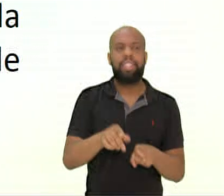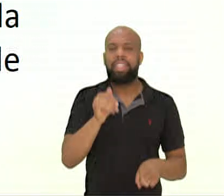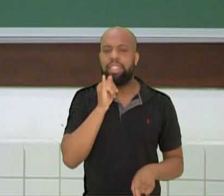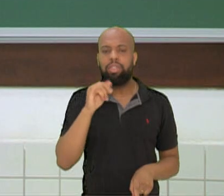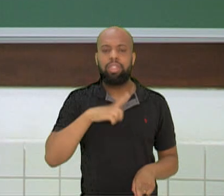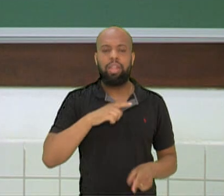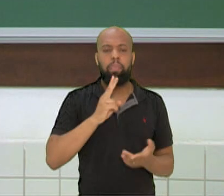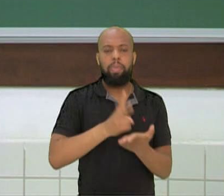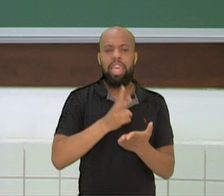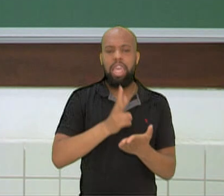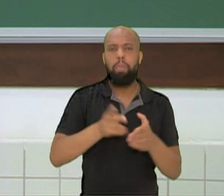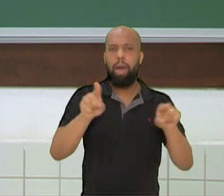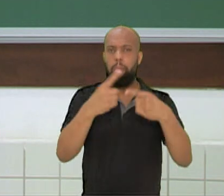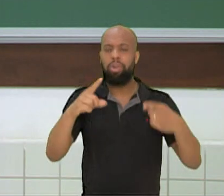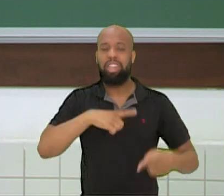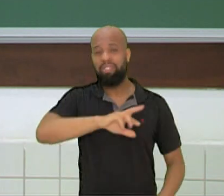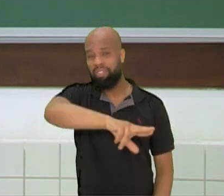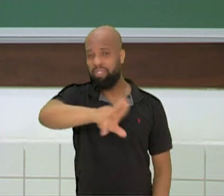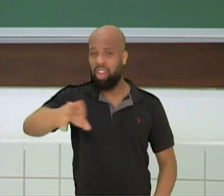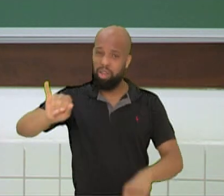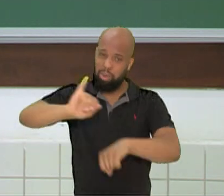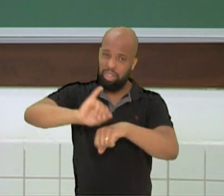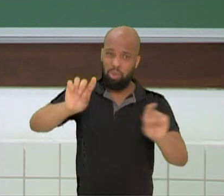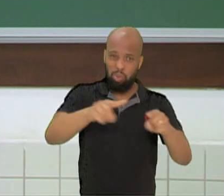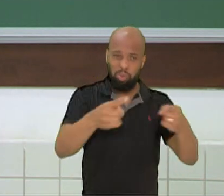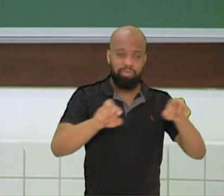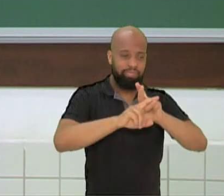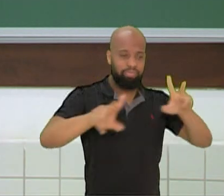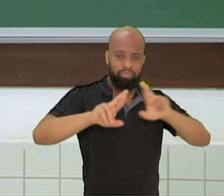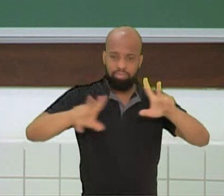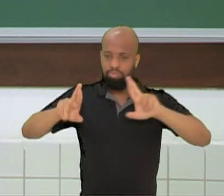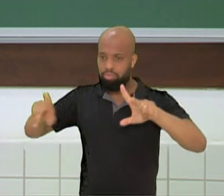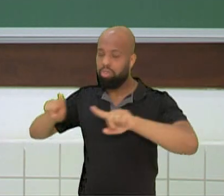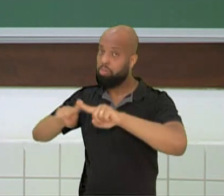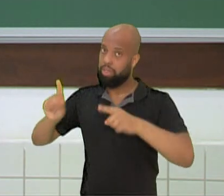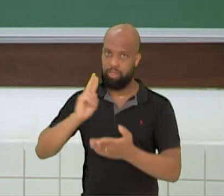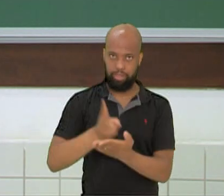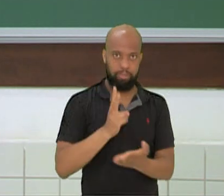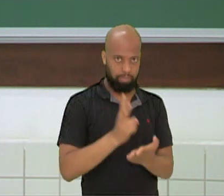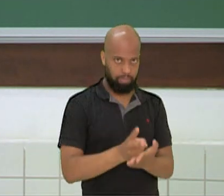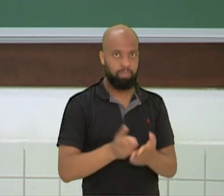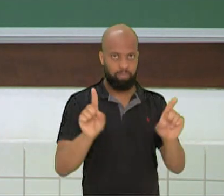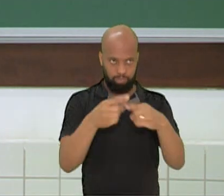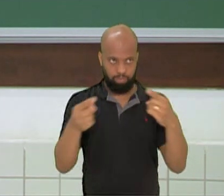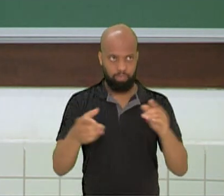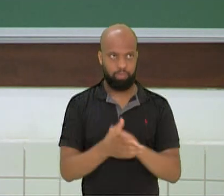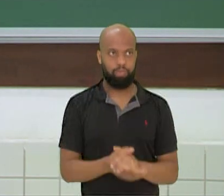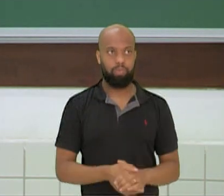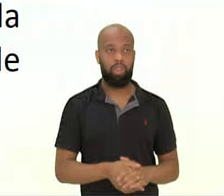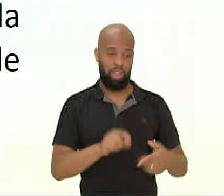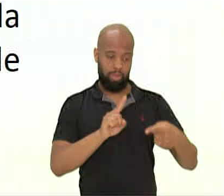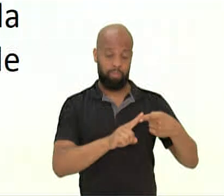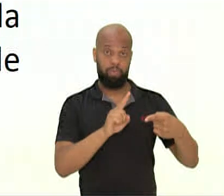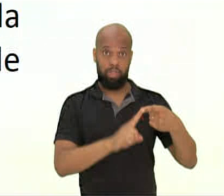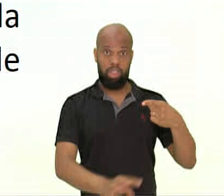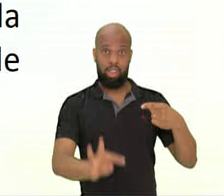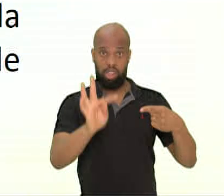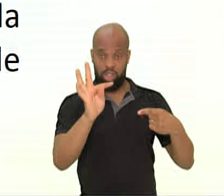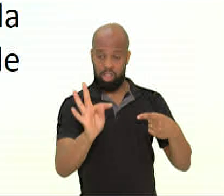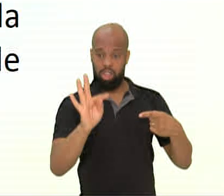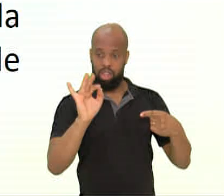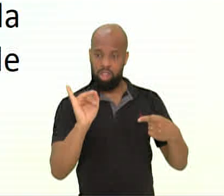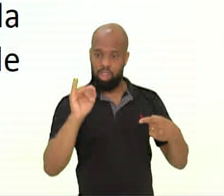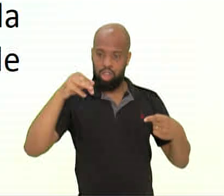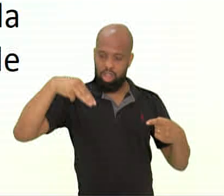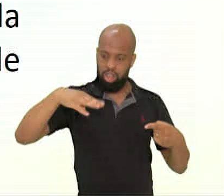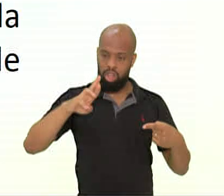em diversos instrumentos musicais diferentes, mas você consegue perceber que é a mesma música, ok? Vamos ali a tela novamente? A altura está